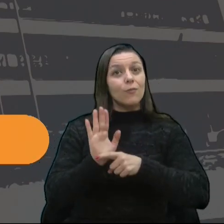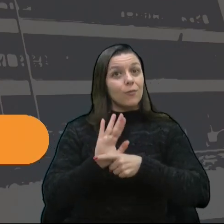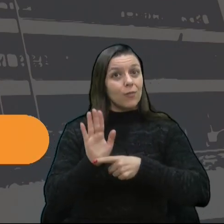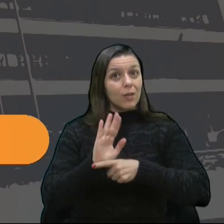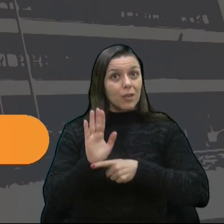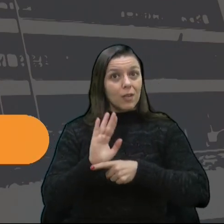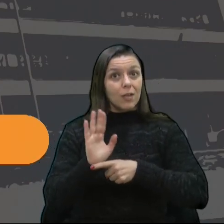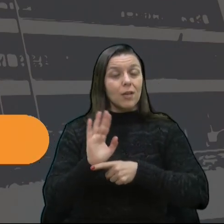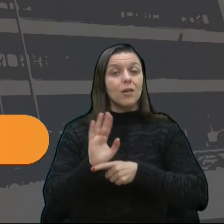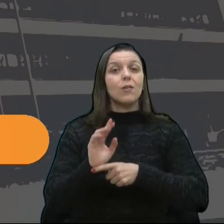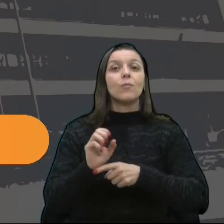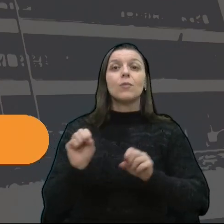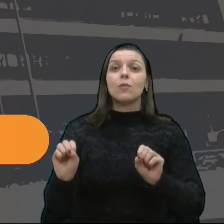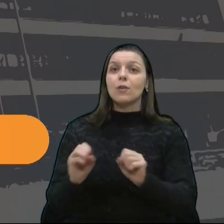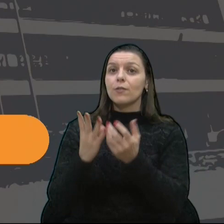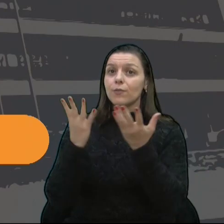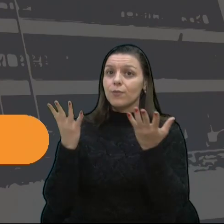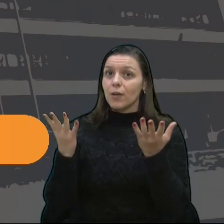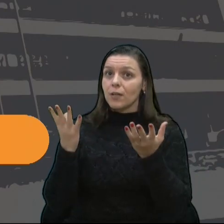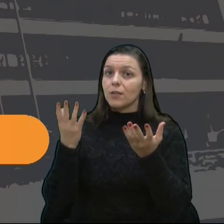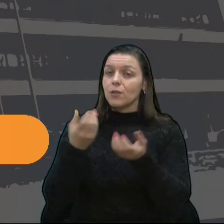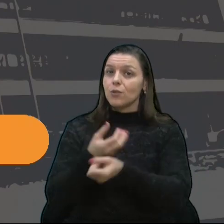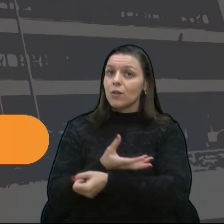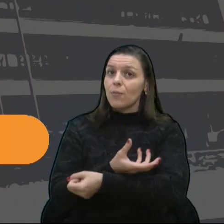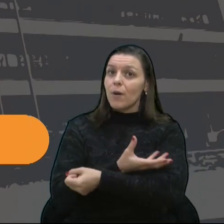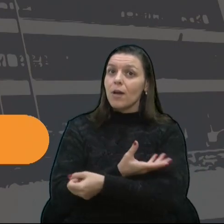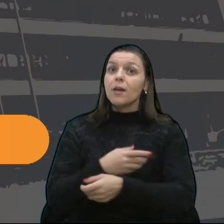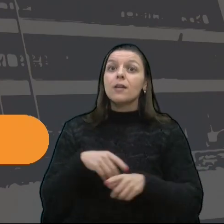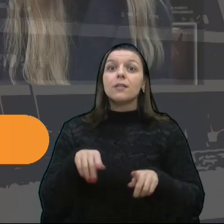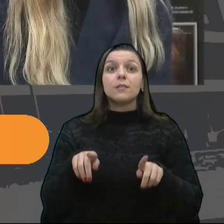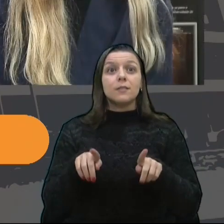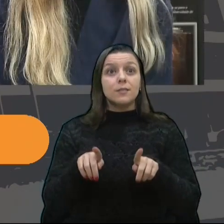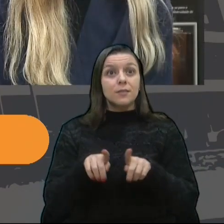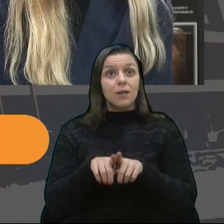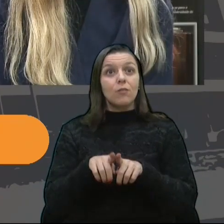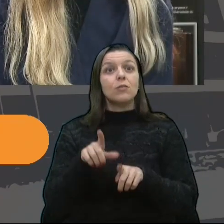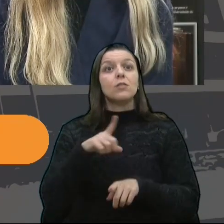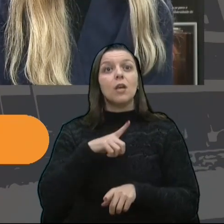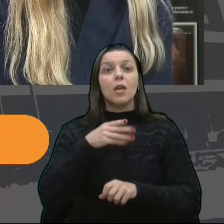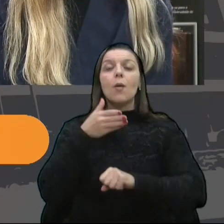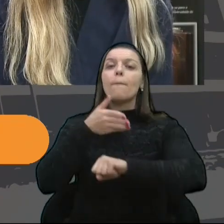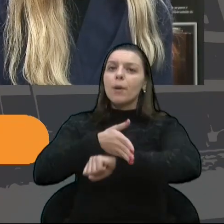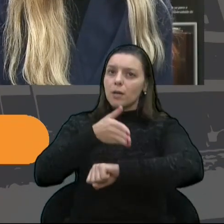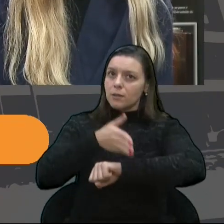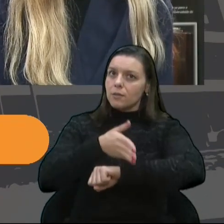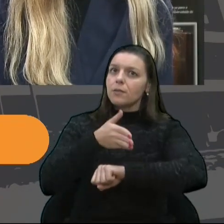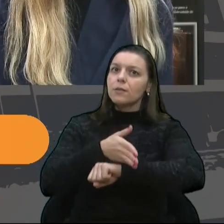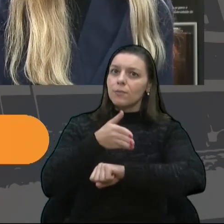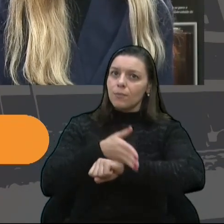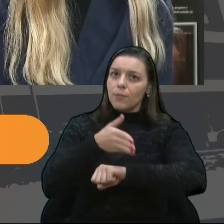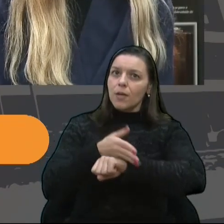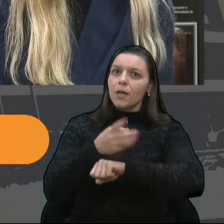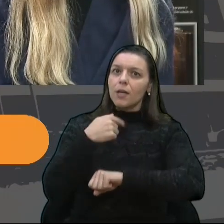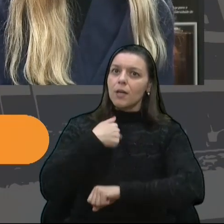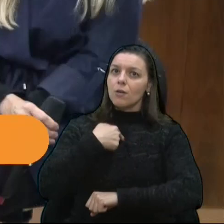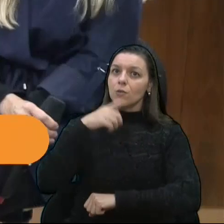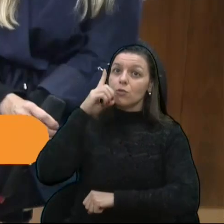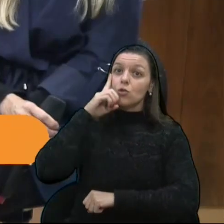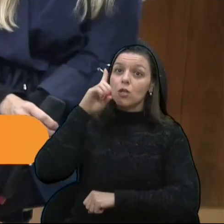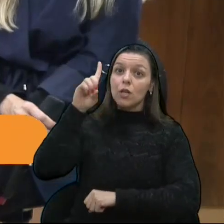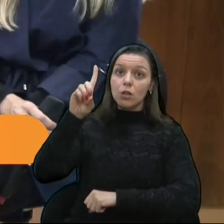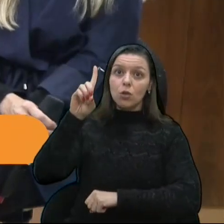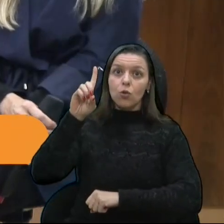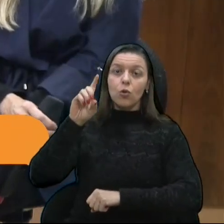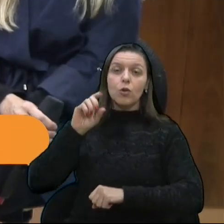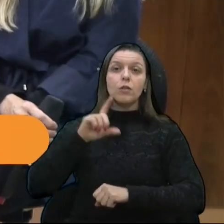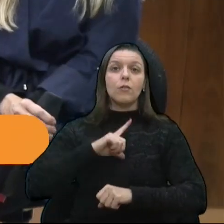diferente, né, porque o grande... Você participou do Festival de Cinema de Gramado? Eu sou um dos diretores, né, eu trabalho com a